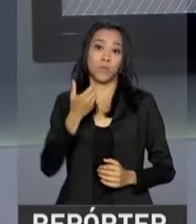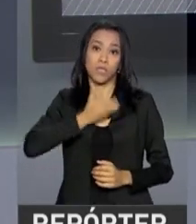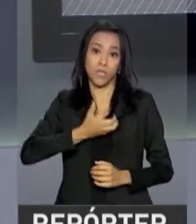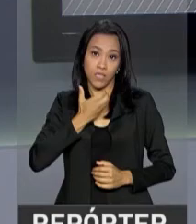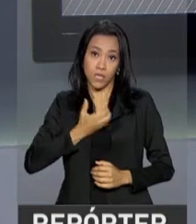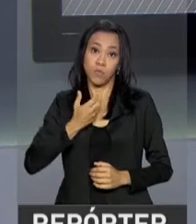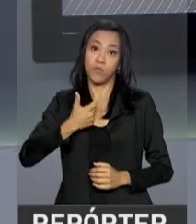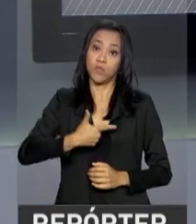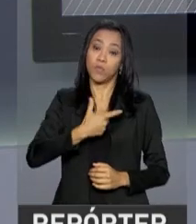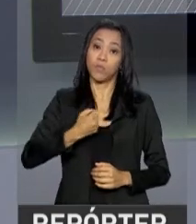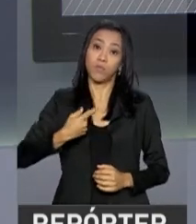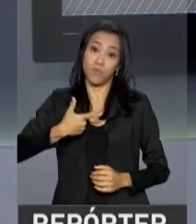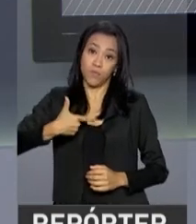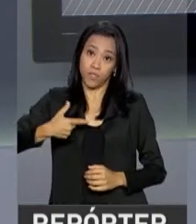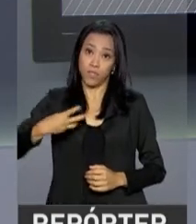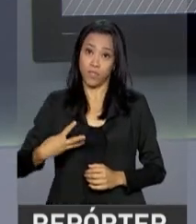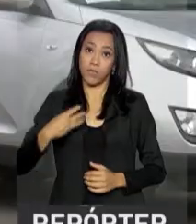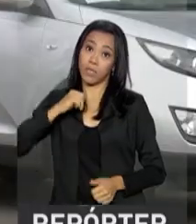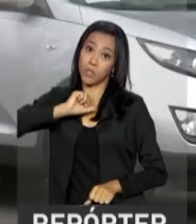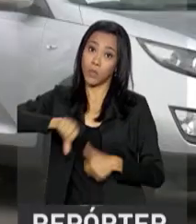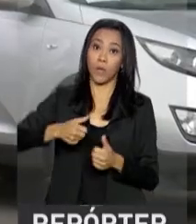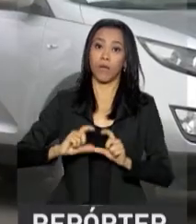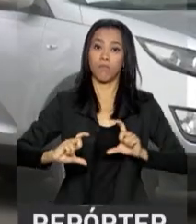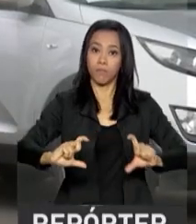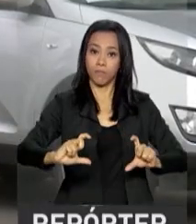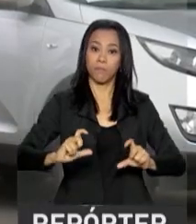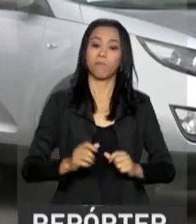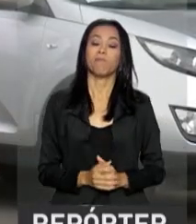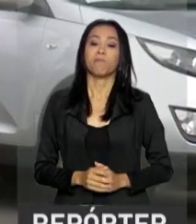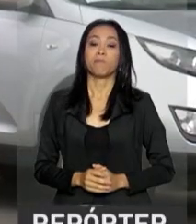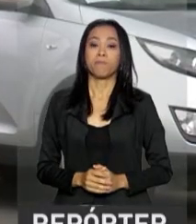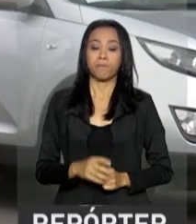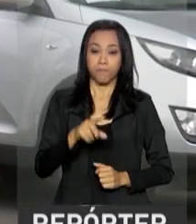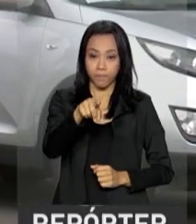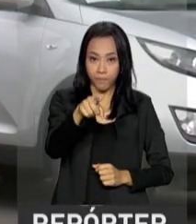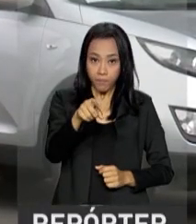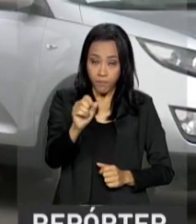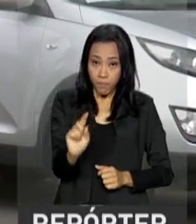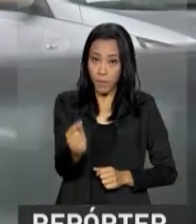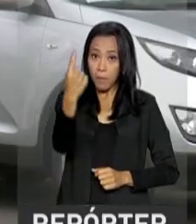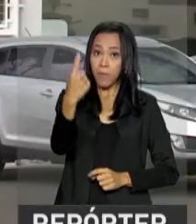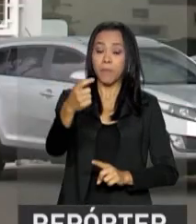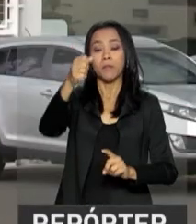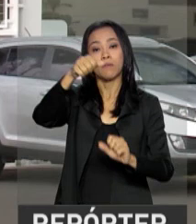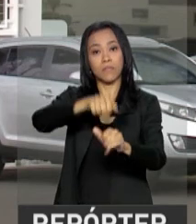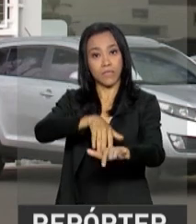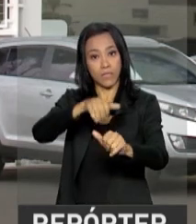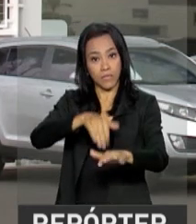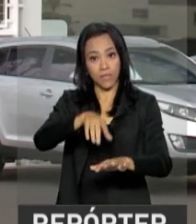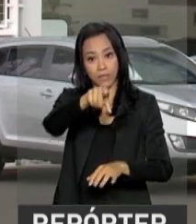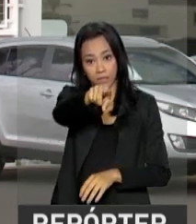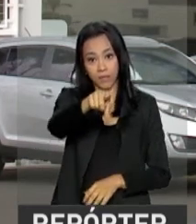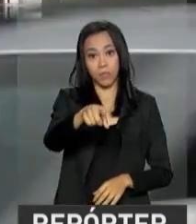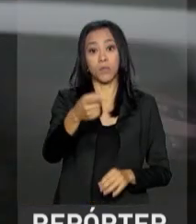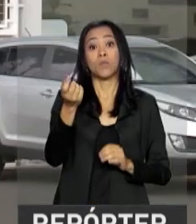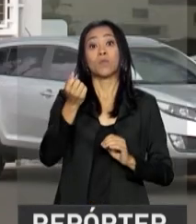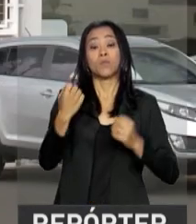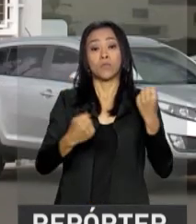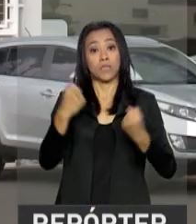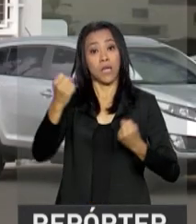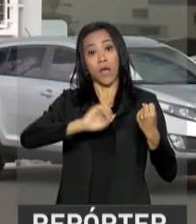para fazer a mudança a partir de 1º de setembro os carros saíram das concessionárias